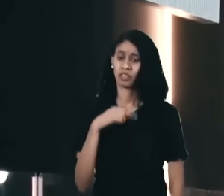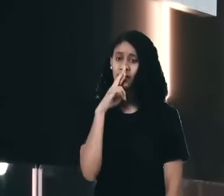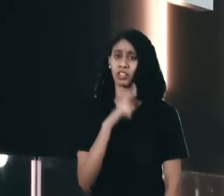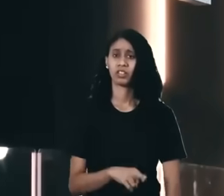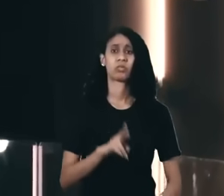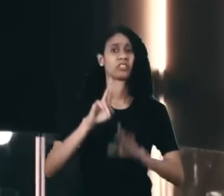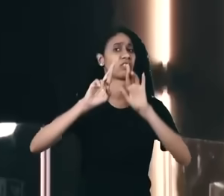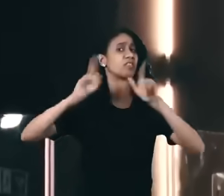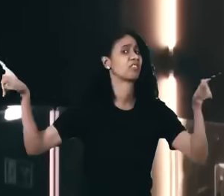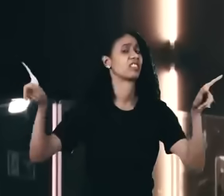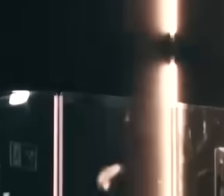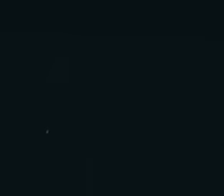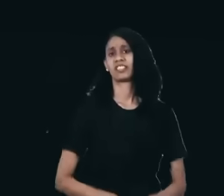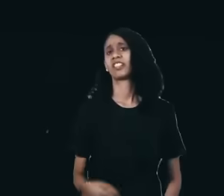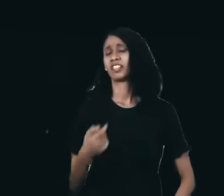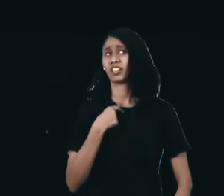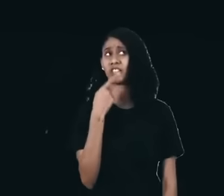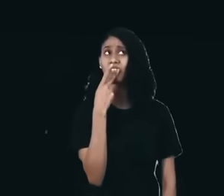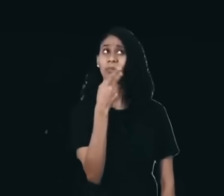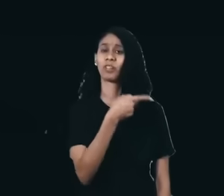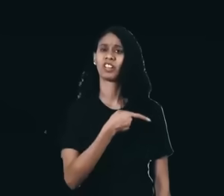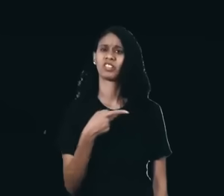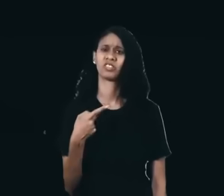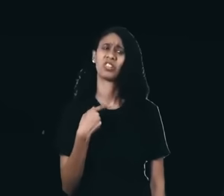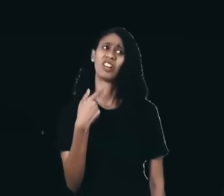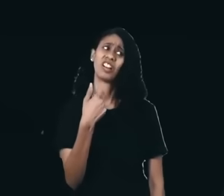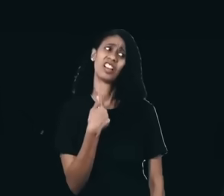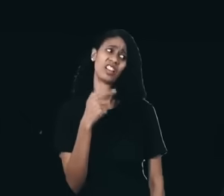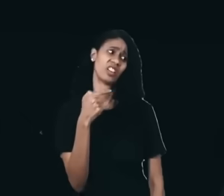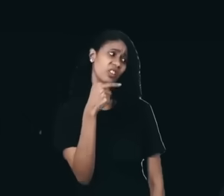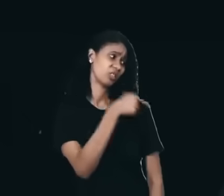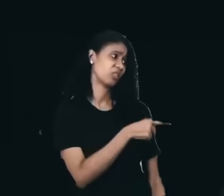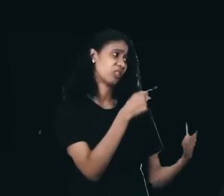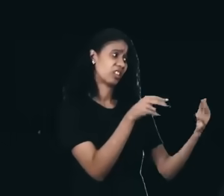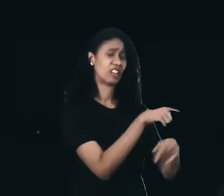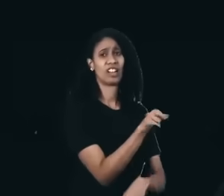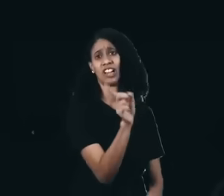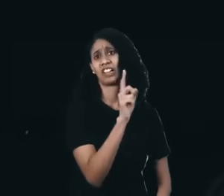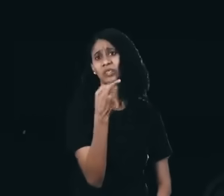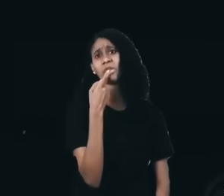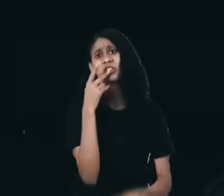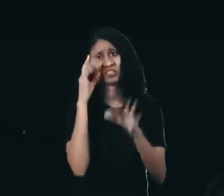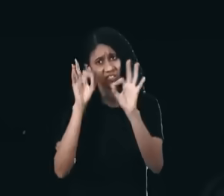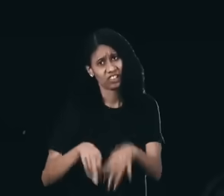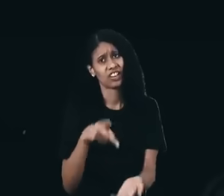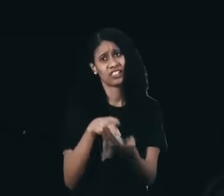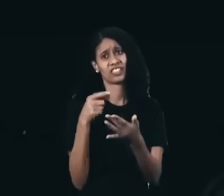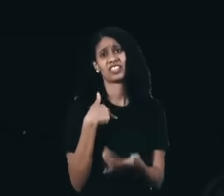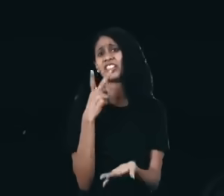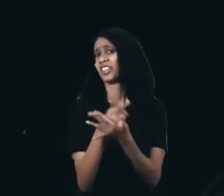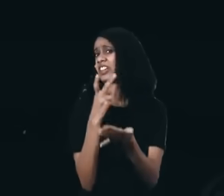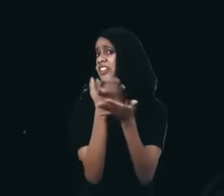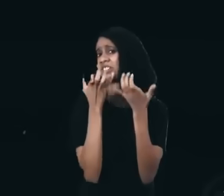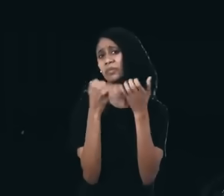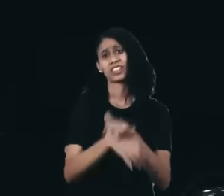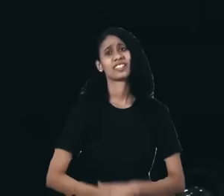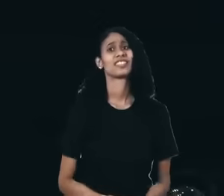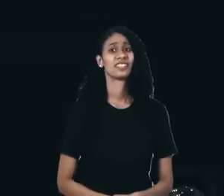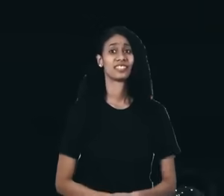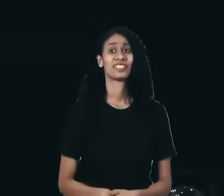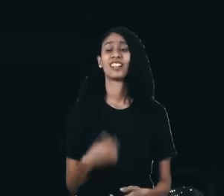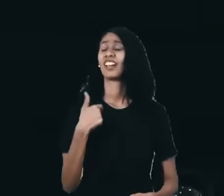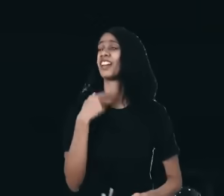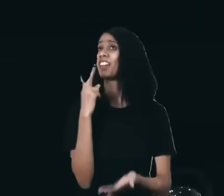foi totalmente avessa. Eu disse, pastor, no meu caso não foi assim não. Posso ser bem sincera, eu sempre quis. Eu